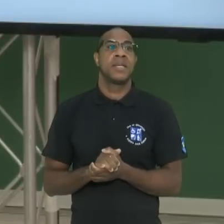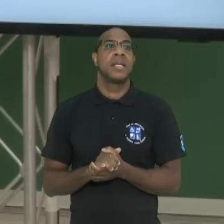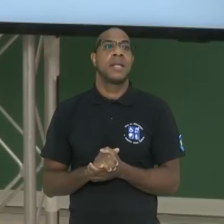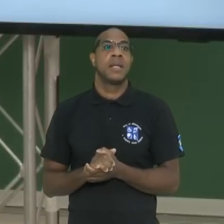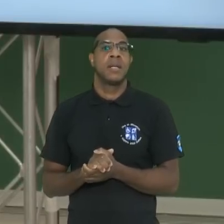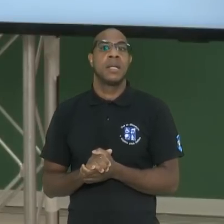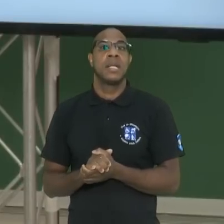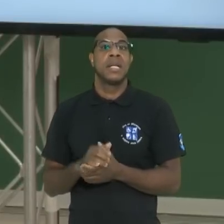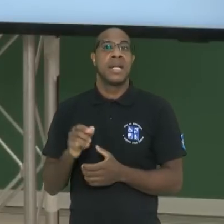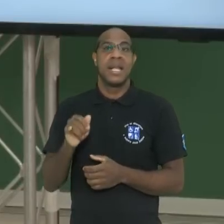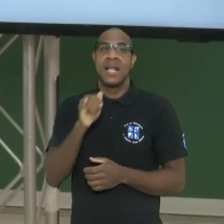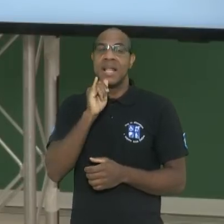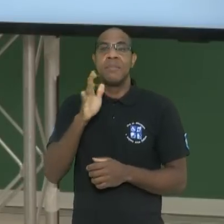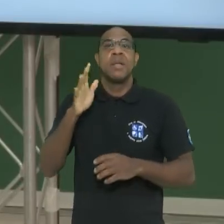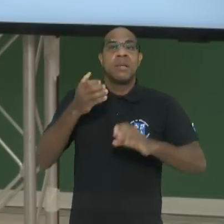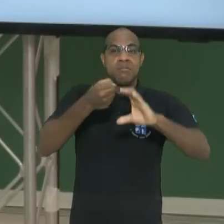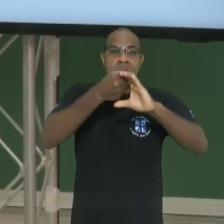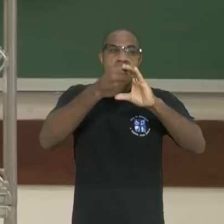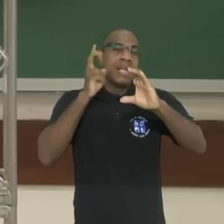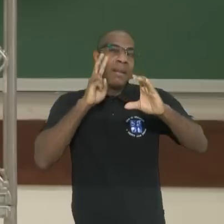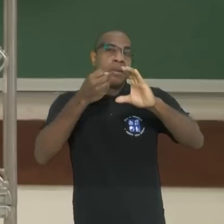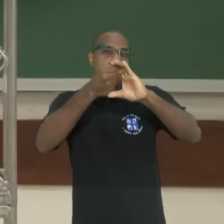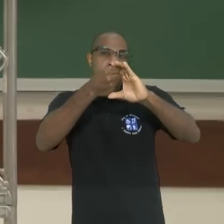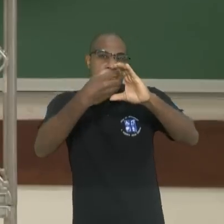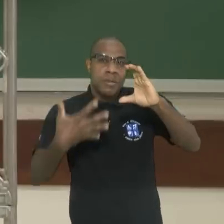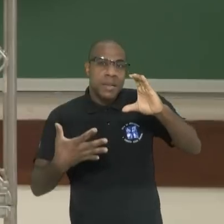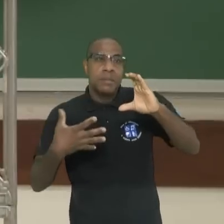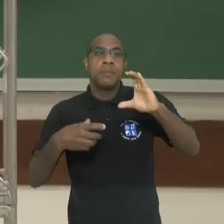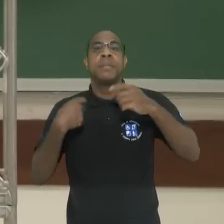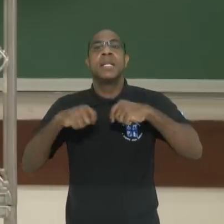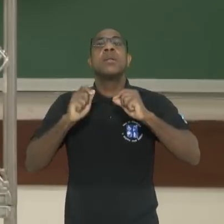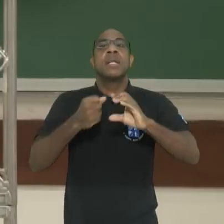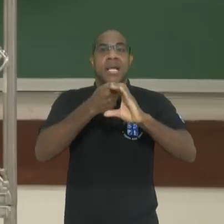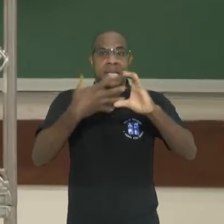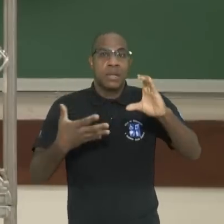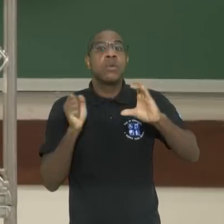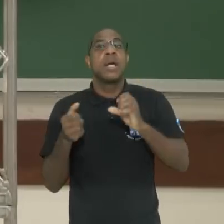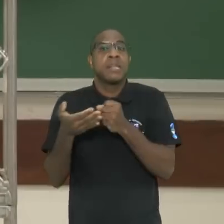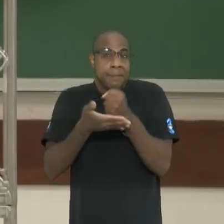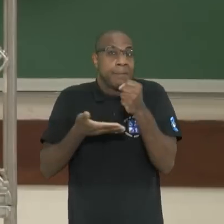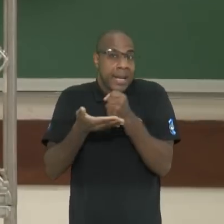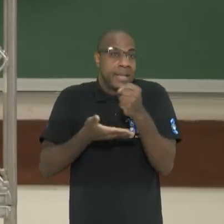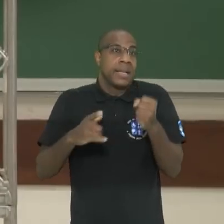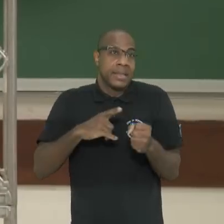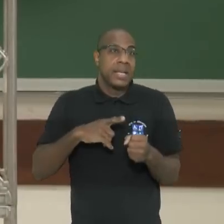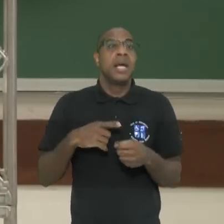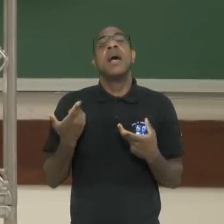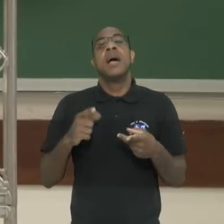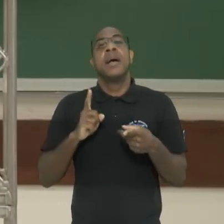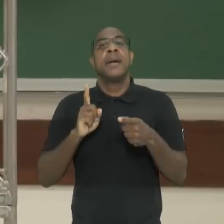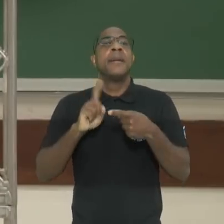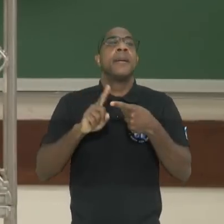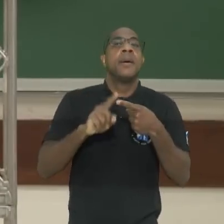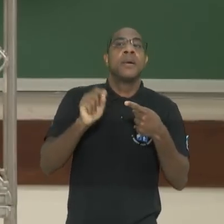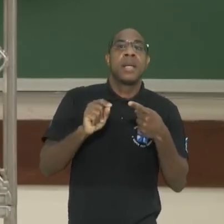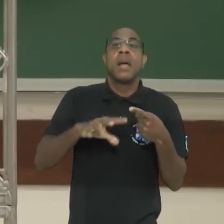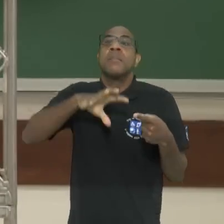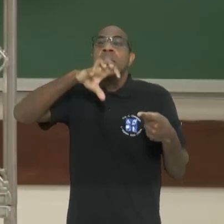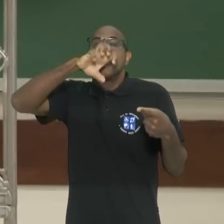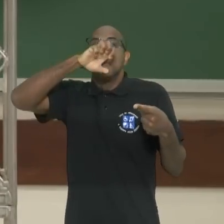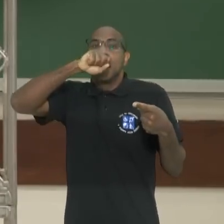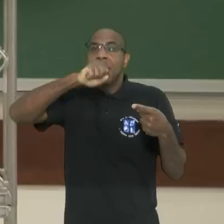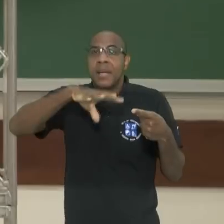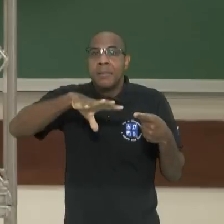ser caracterizado como um ser vivo, ele precisa ter algumas características básicas, né? E uma delas é respirar